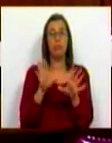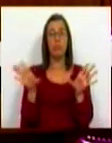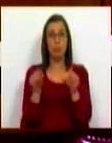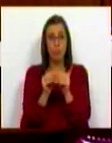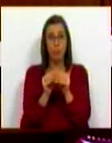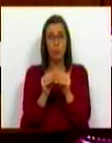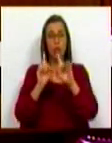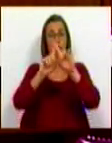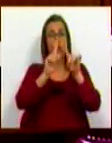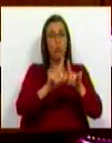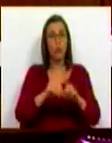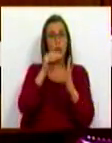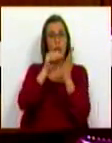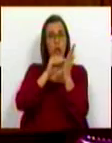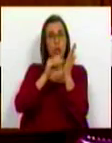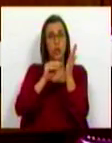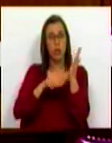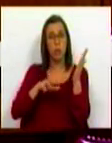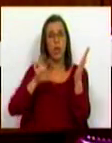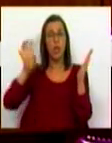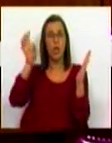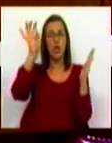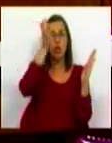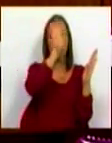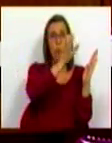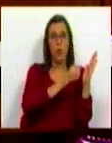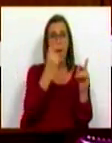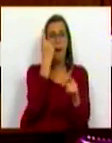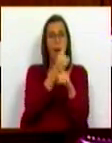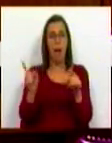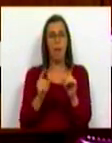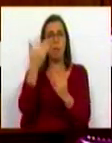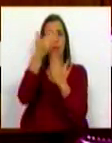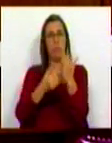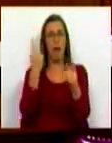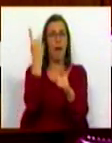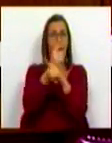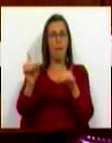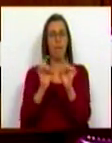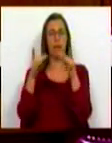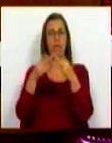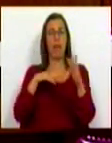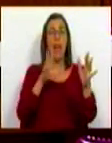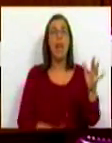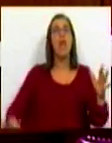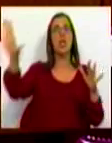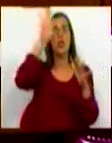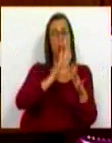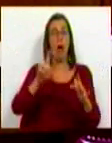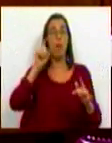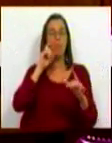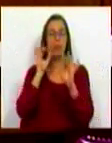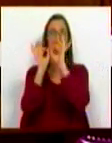agregação dos diversos registros oncológicos regionais, numa única plataforma idêntica nacional,